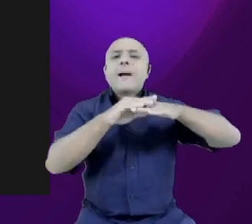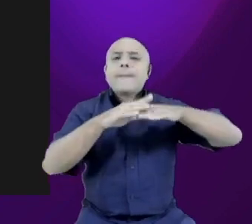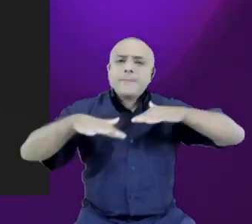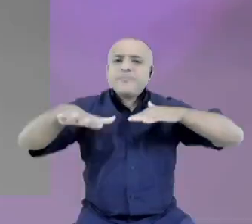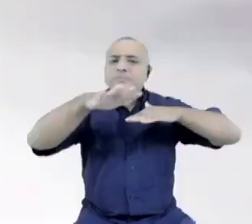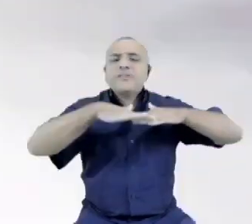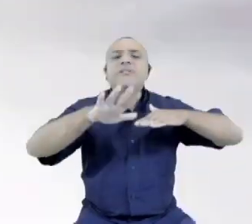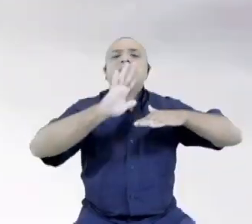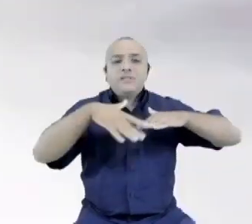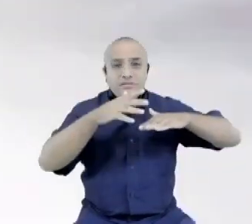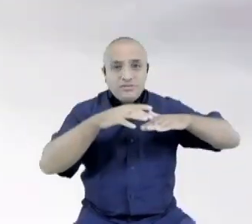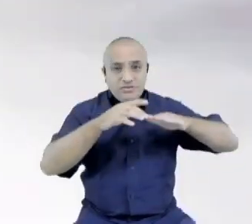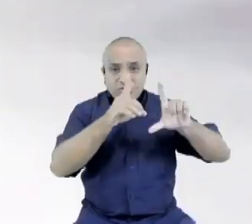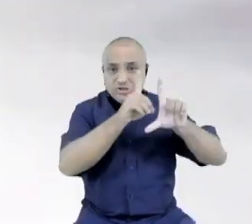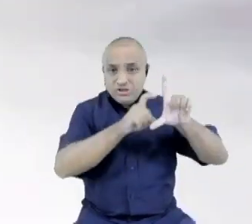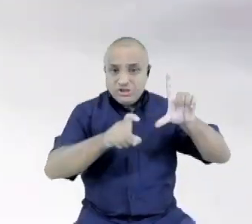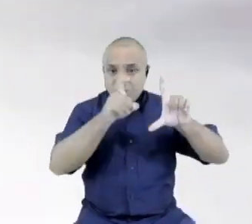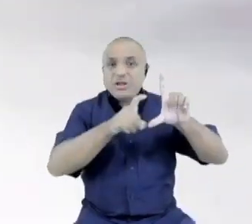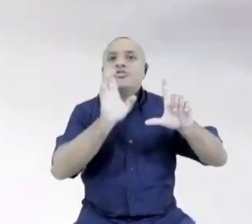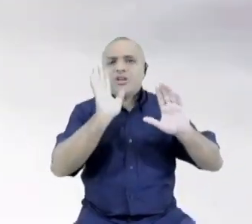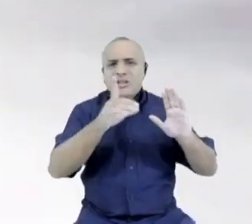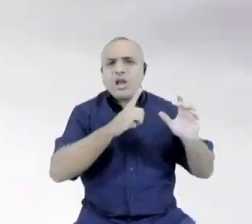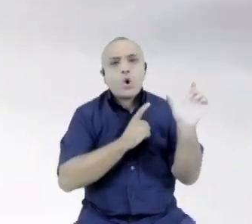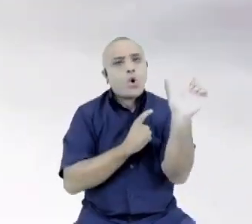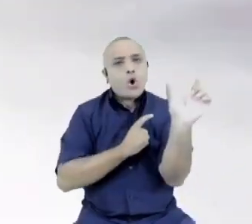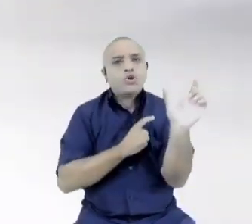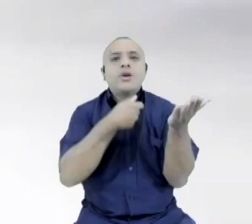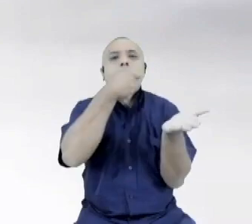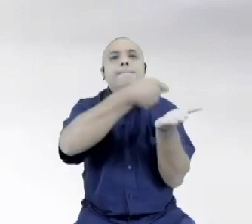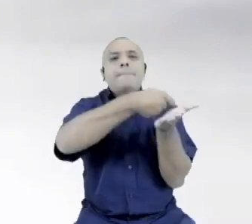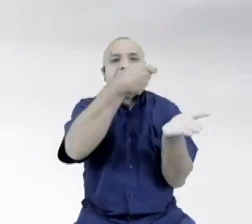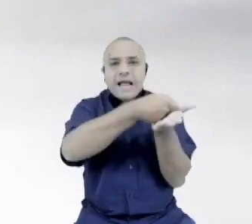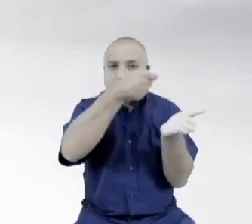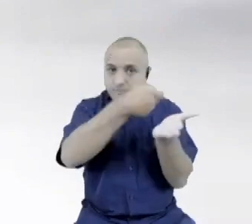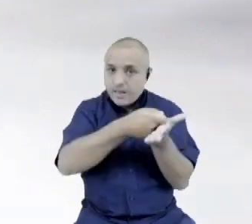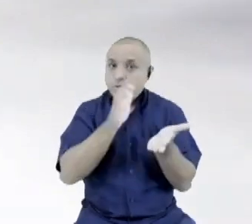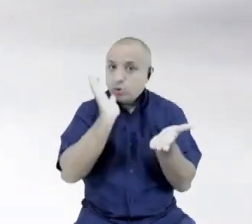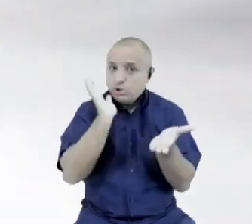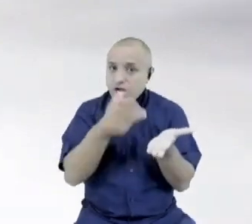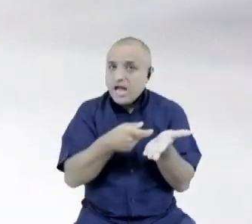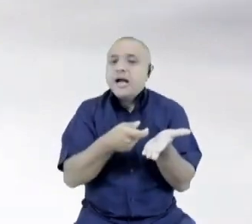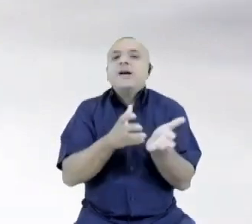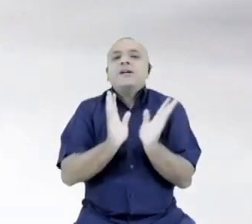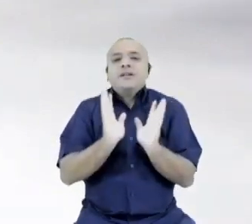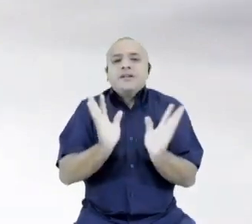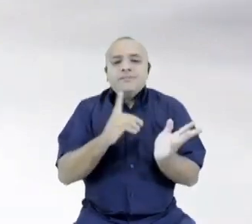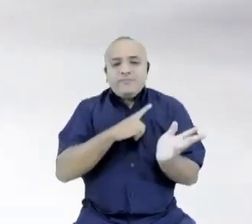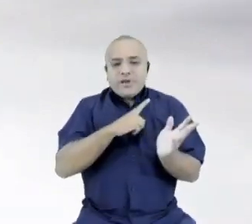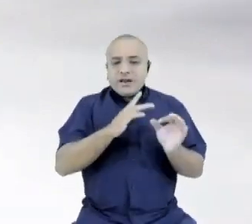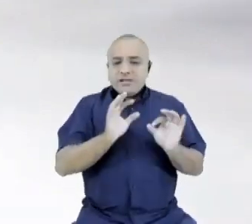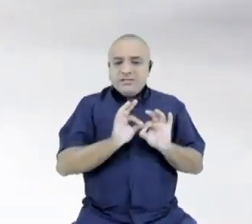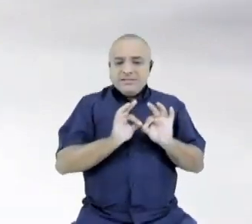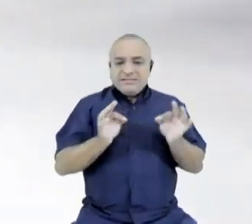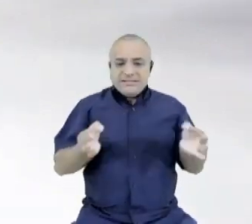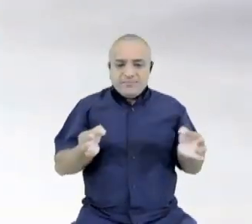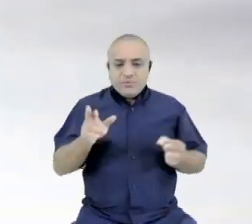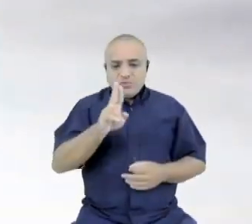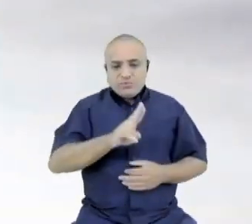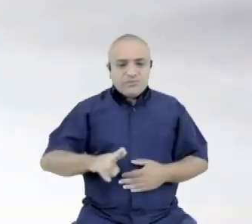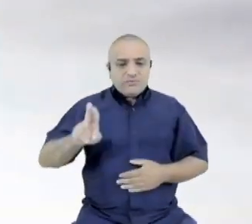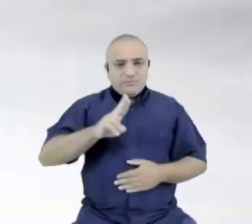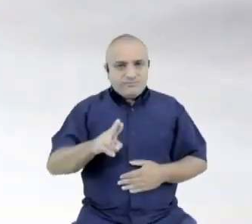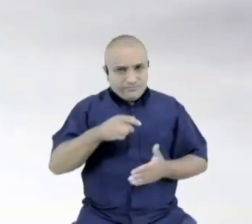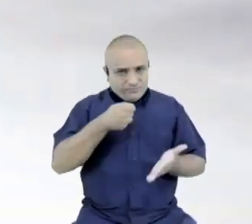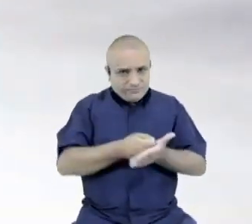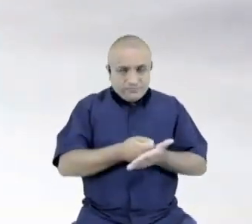de pagamento, né, para a utilização. Esses códigos estão só pela simples utilização da patologia digital,